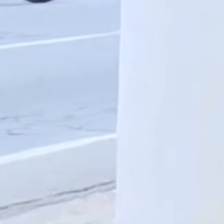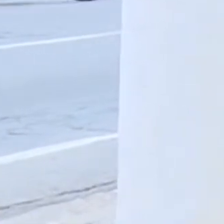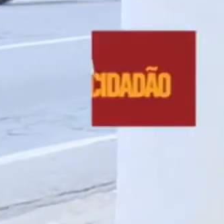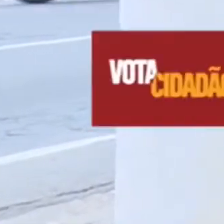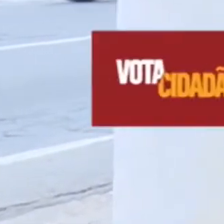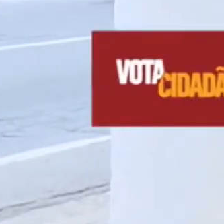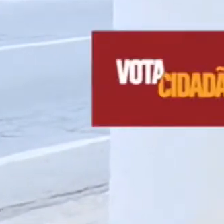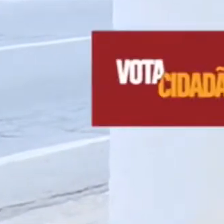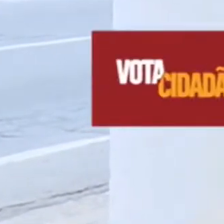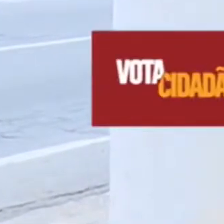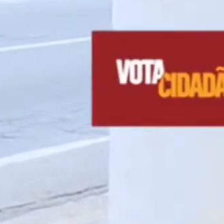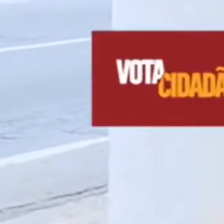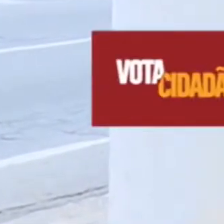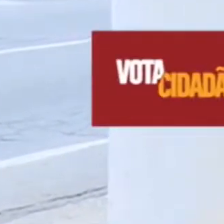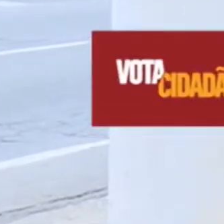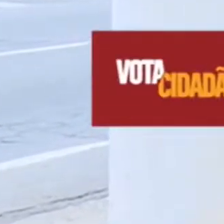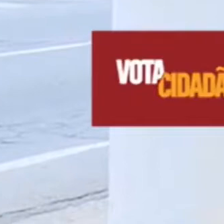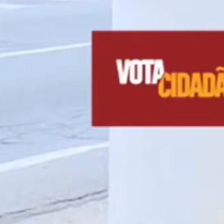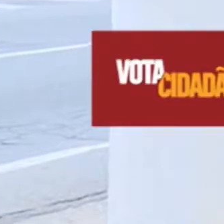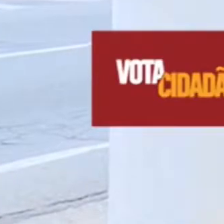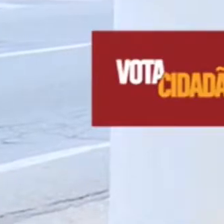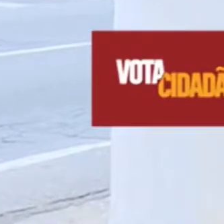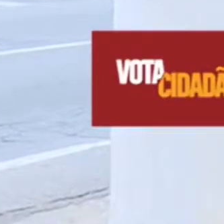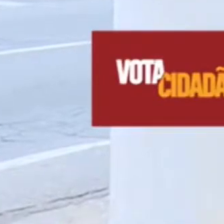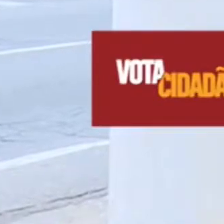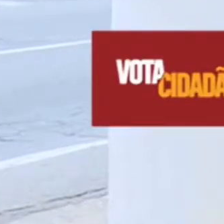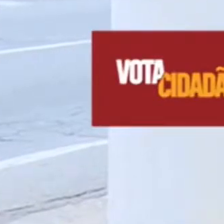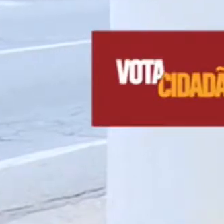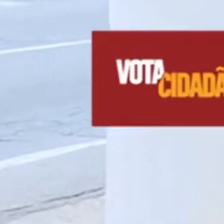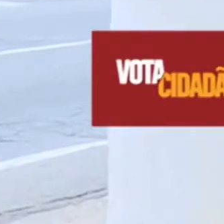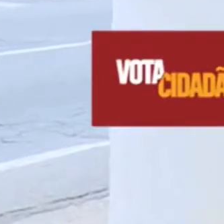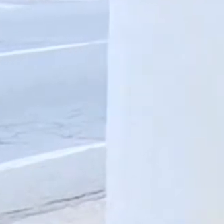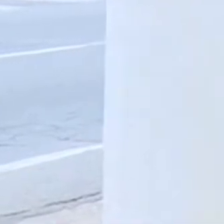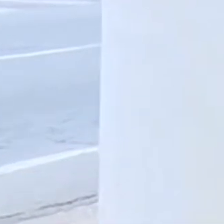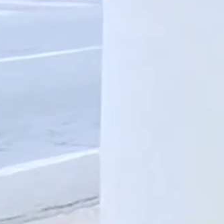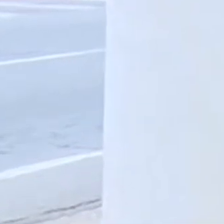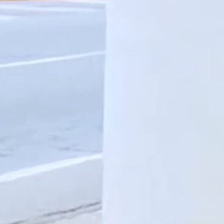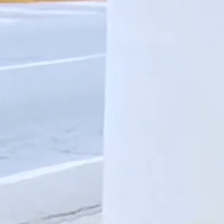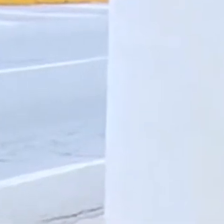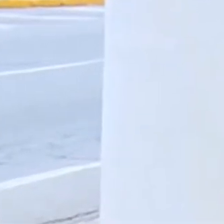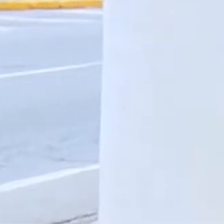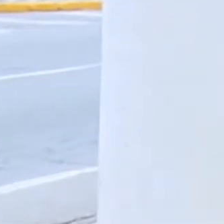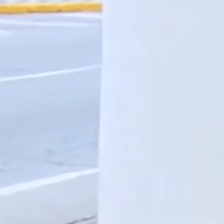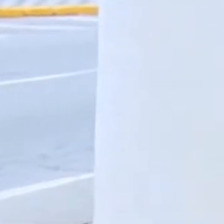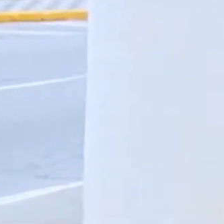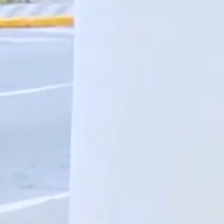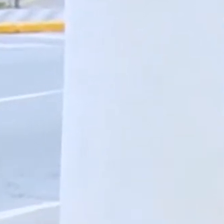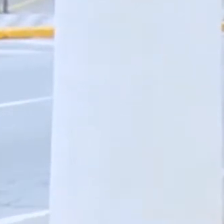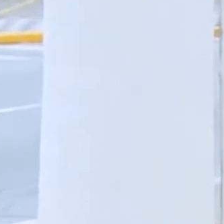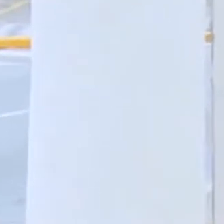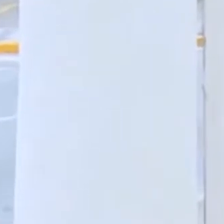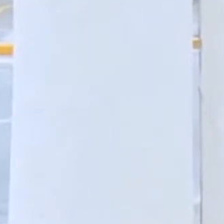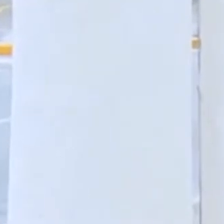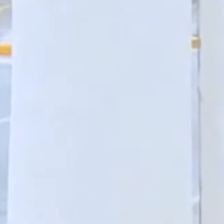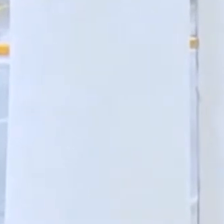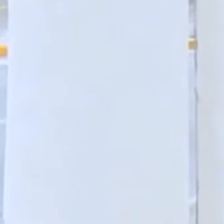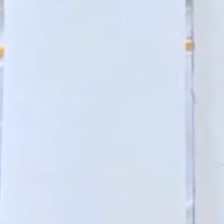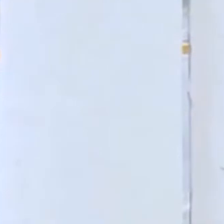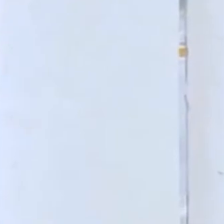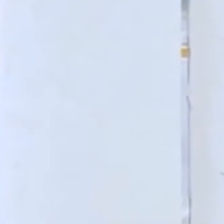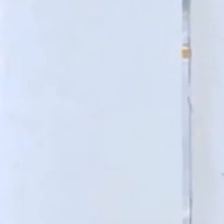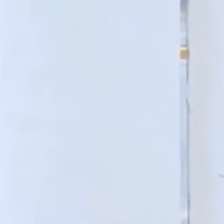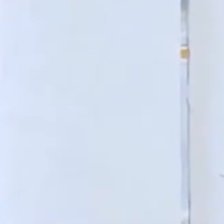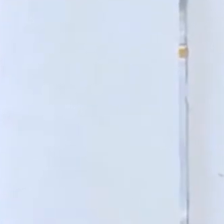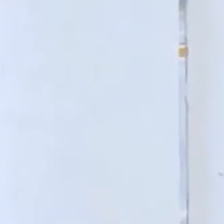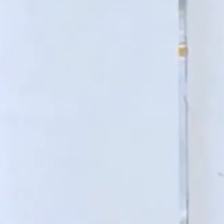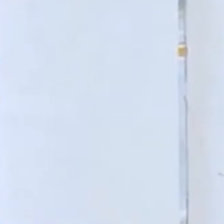tenha consciência, quem precisa do remédio, saber se realmente pode comprar e adquiri-lo e não